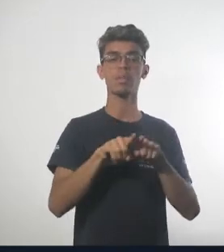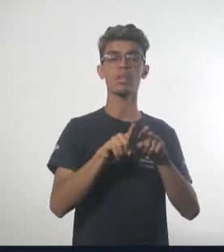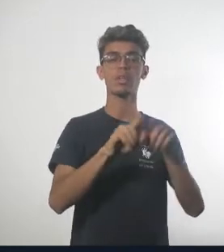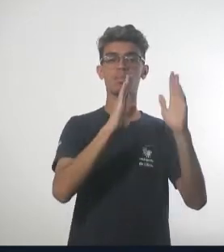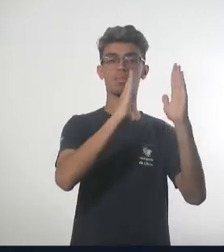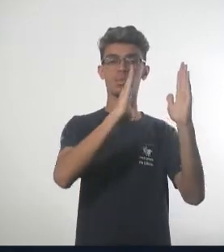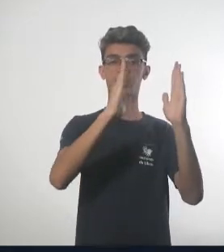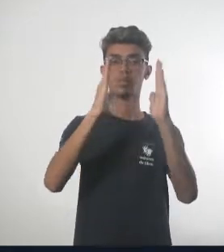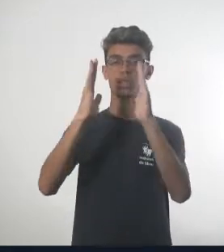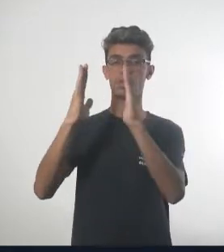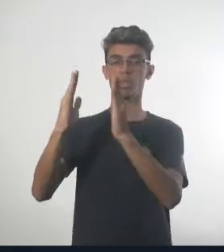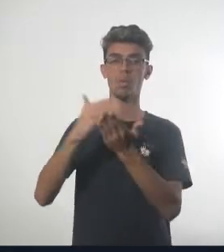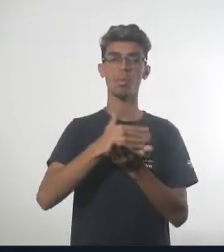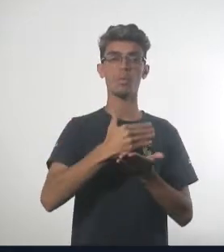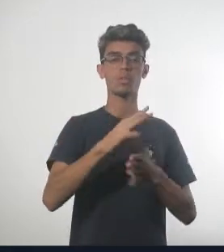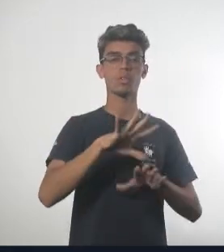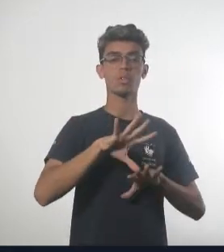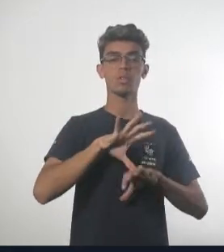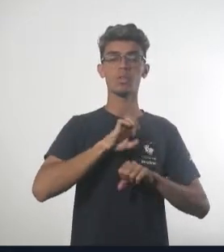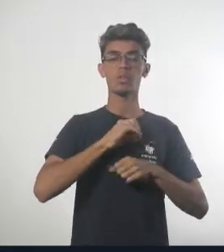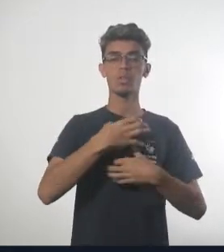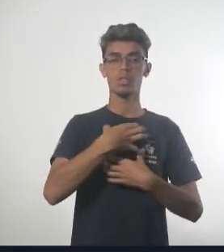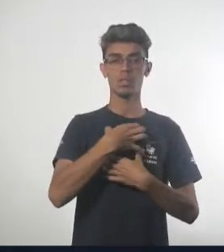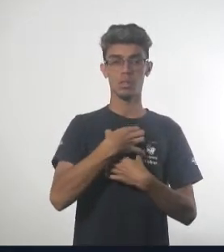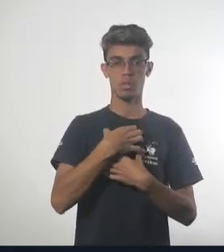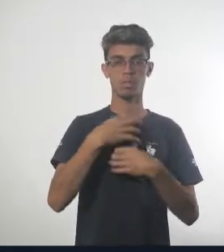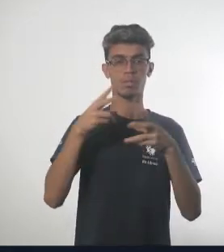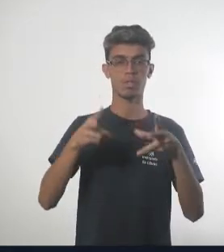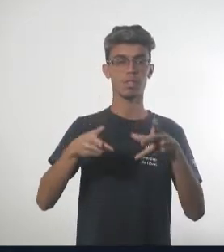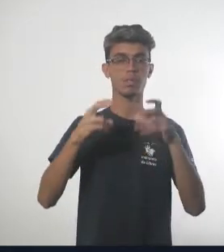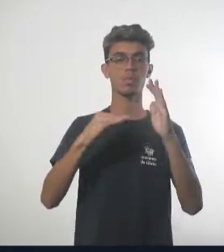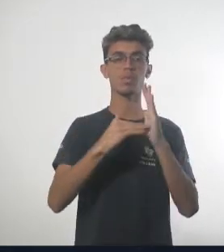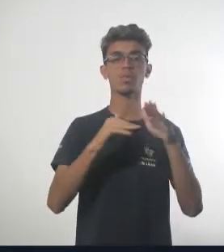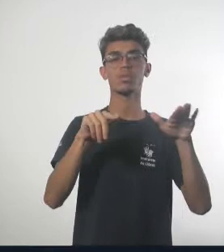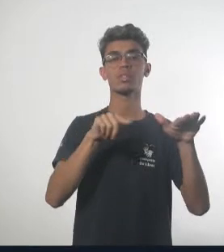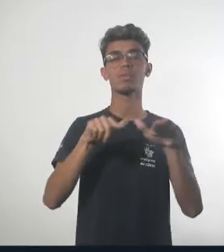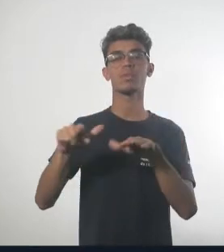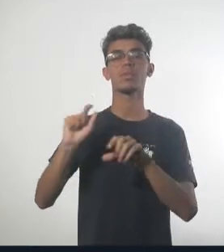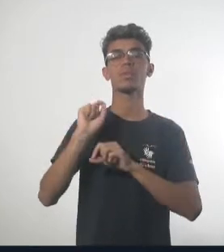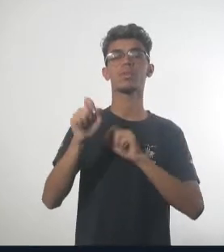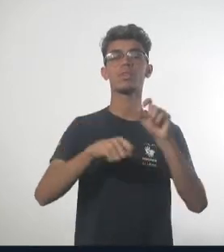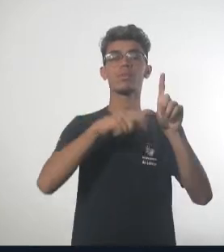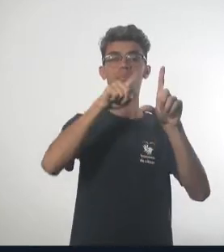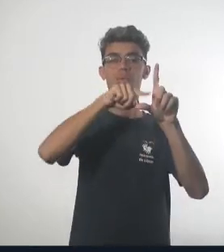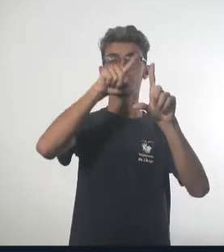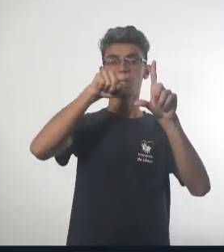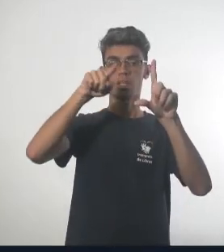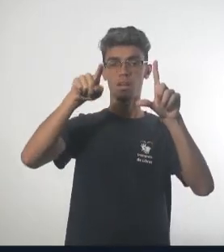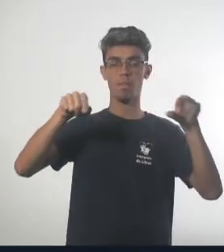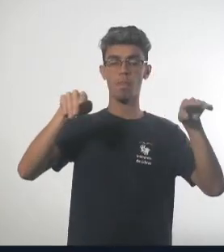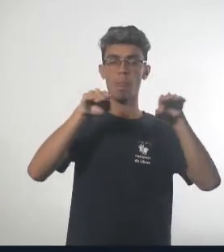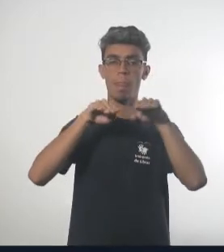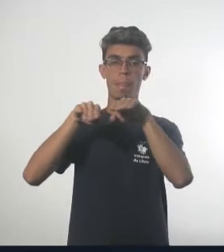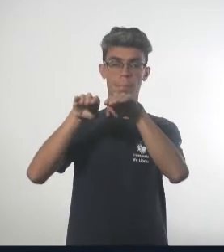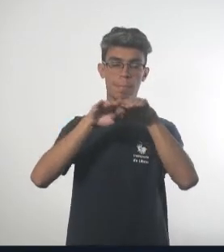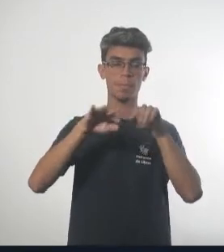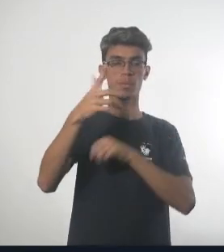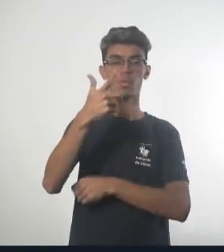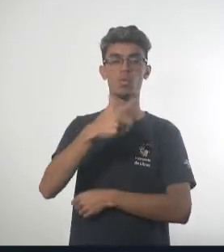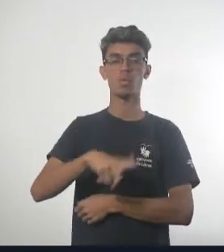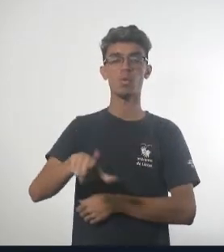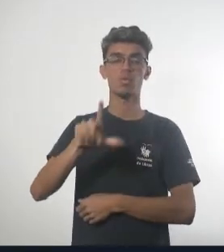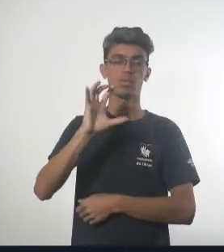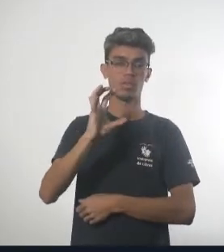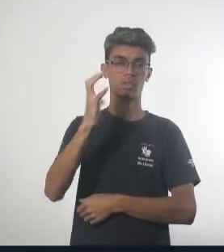de sintomas, e é possível notar, nas últimas semanas, esse cenário de estabilidade, que se repete também, quando a gente avalia aí